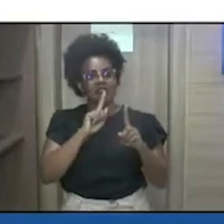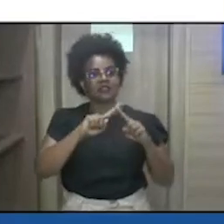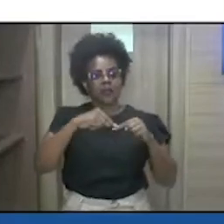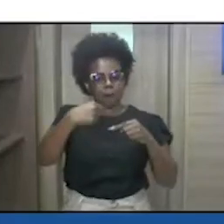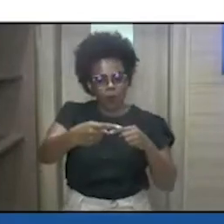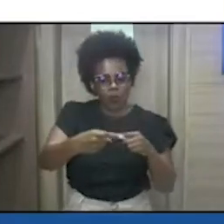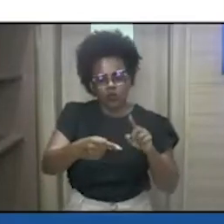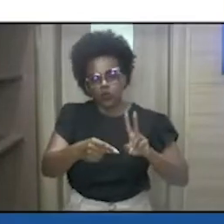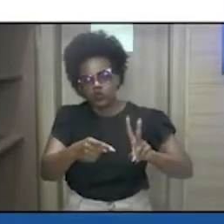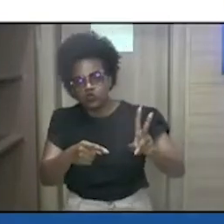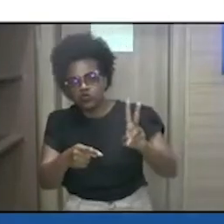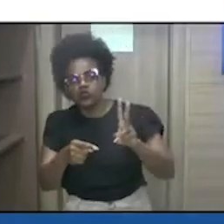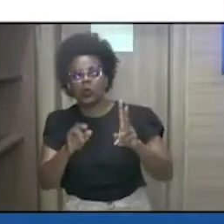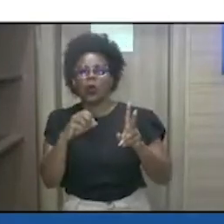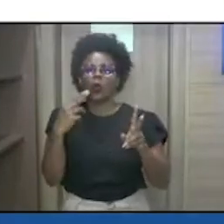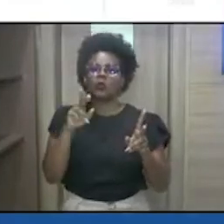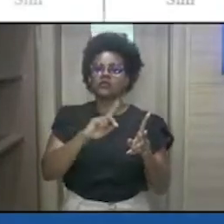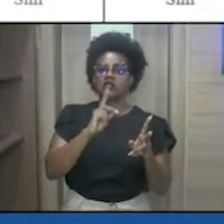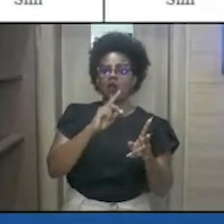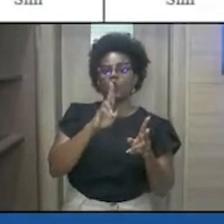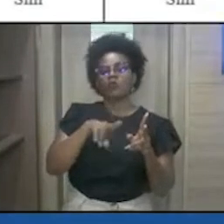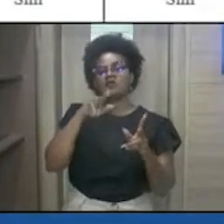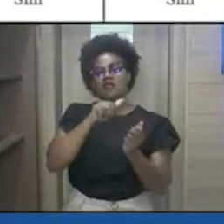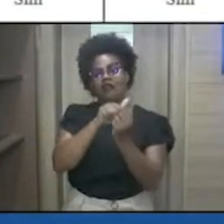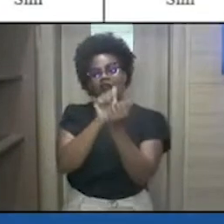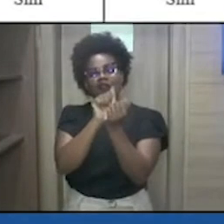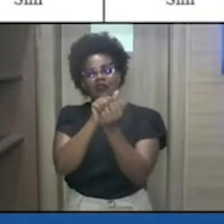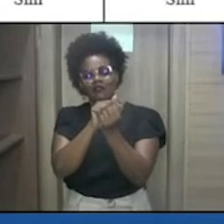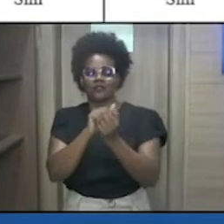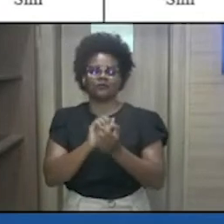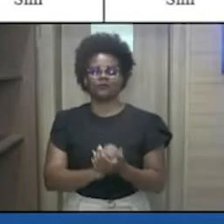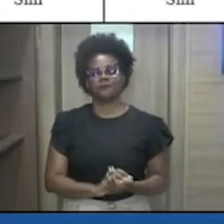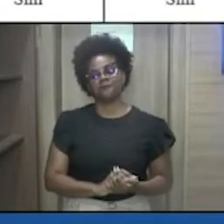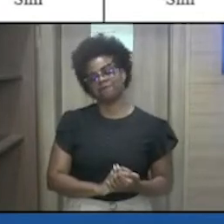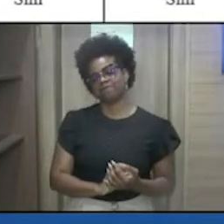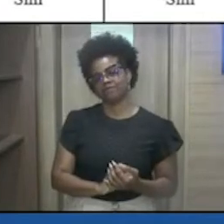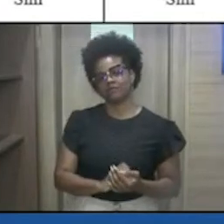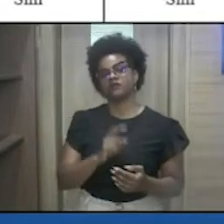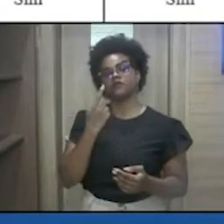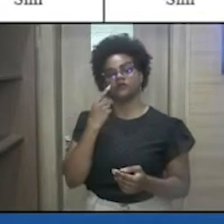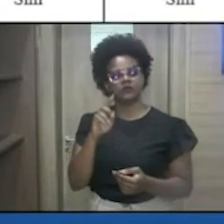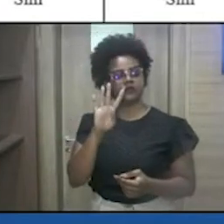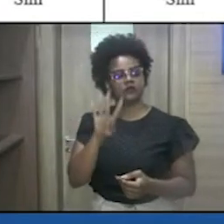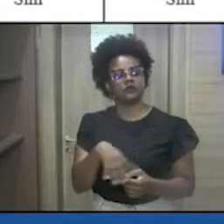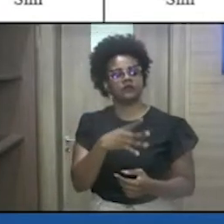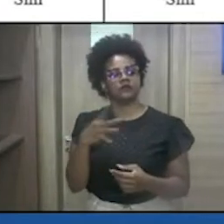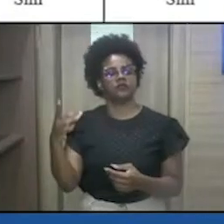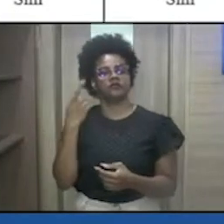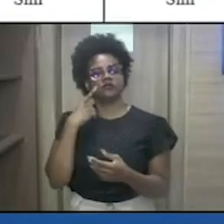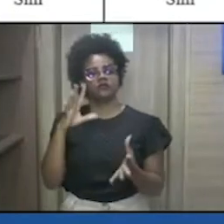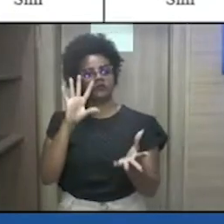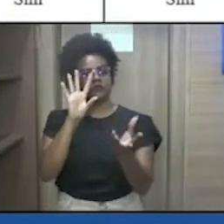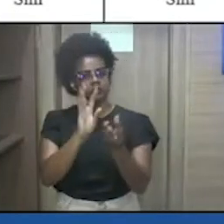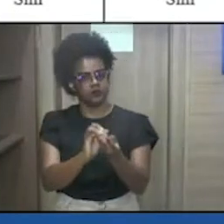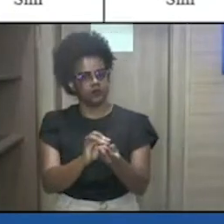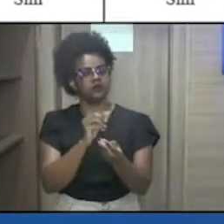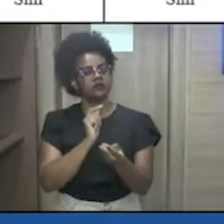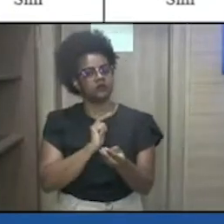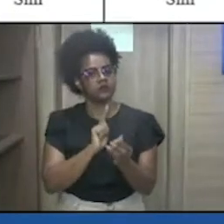sendo utilizada ou não, né? E aí essa tabelinha mostra um pouco a síntese do grupo